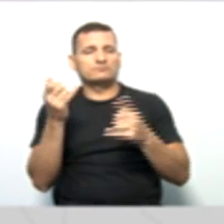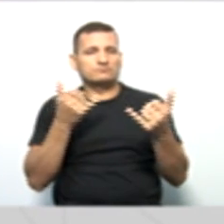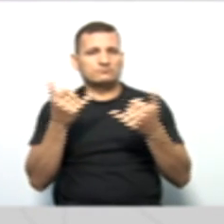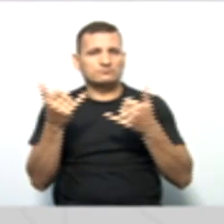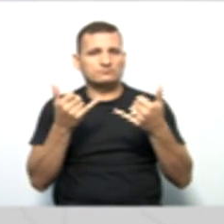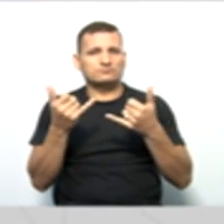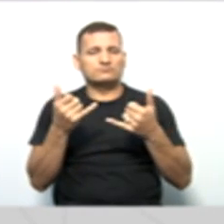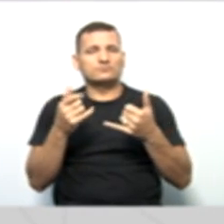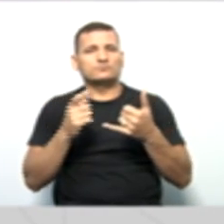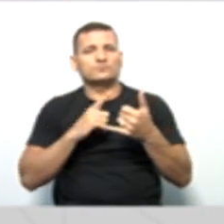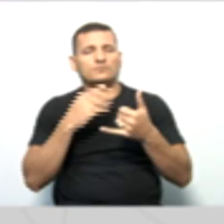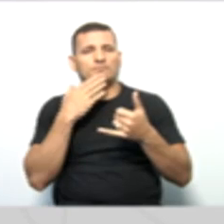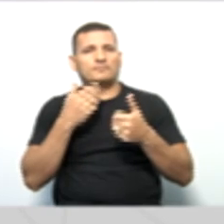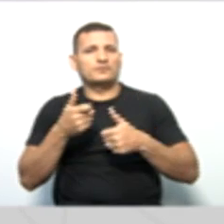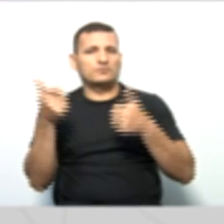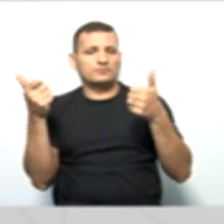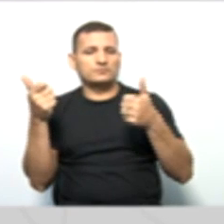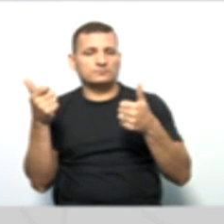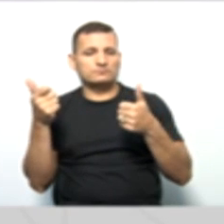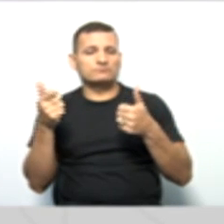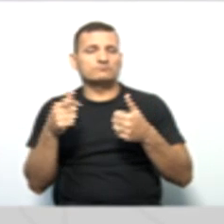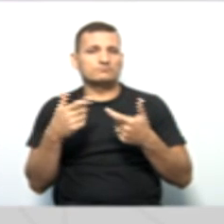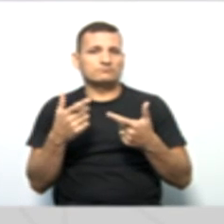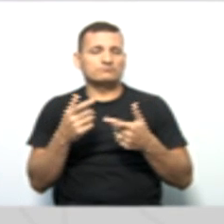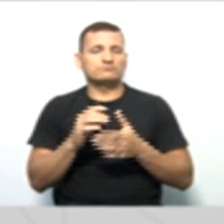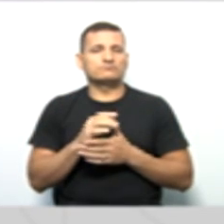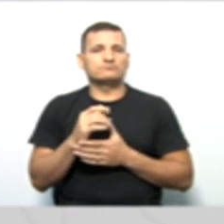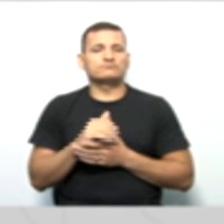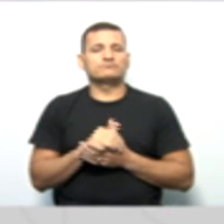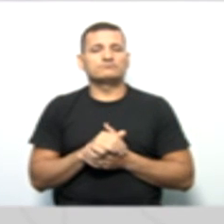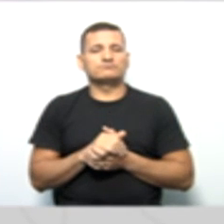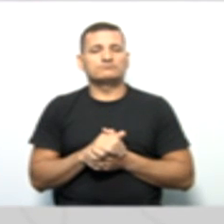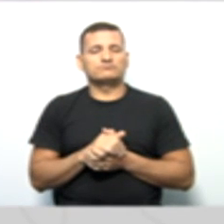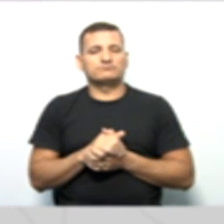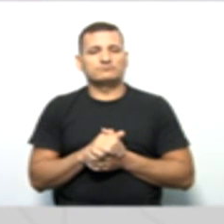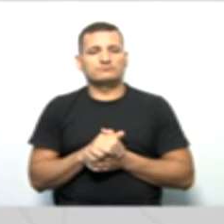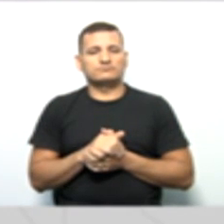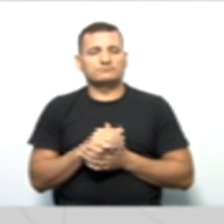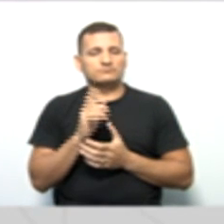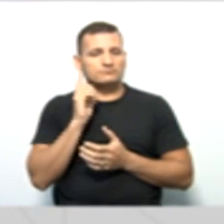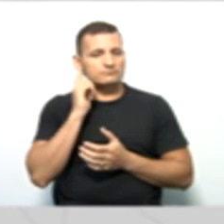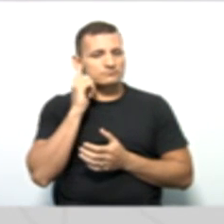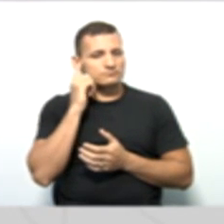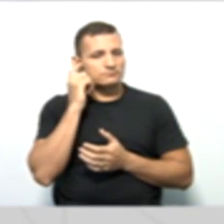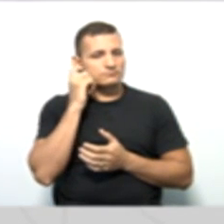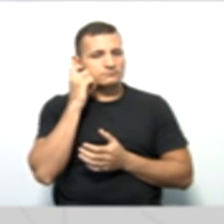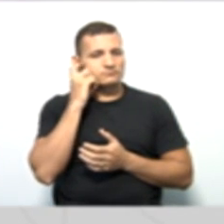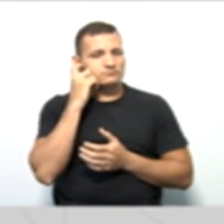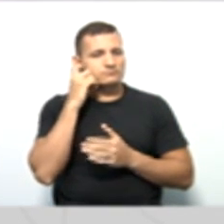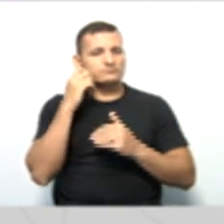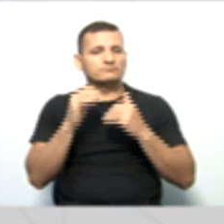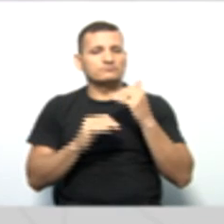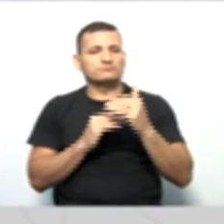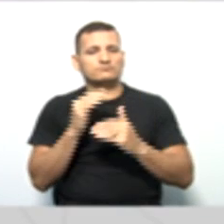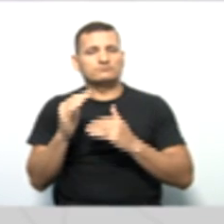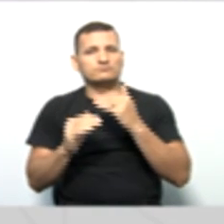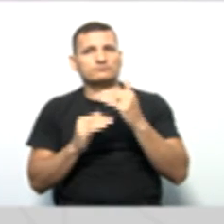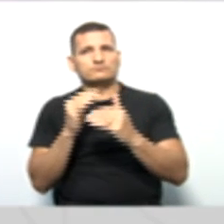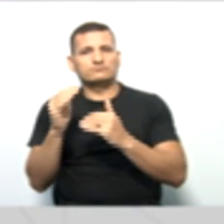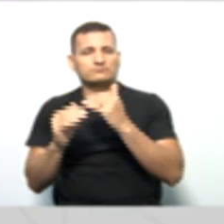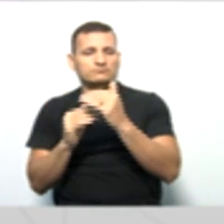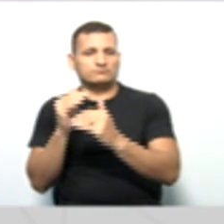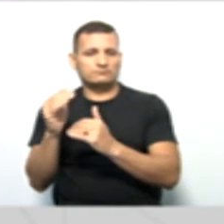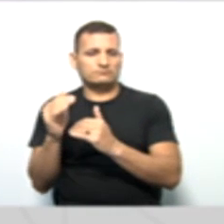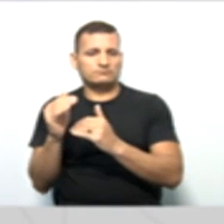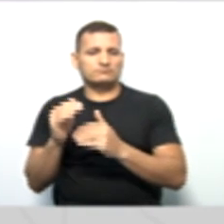ter um refinamento. Então eu tenho essa dimensão aí do processo, tá? Evolução vai evoluindo o modelo à medida em que eu